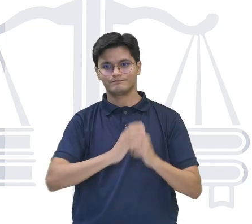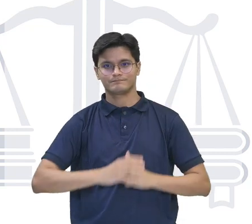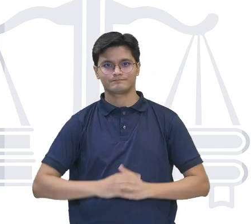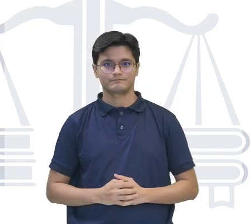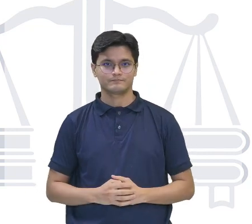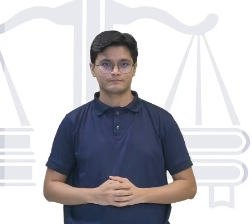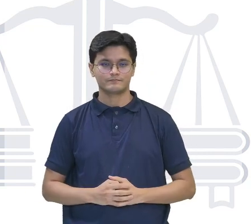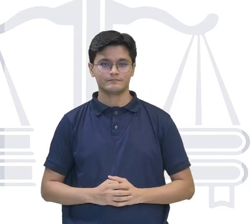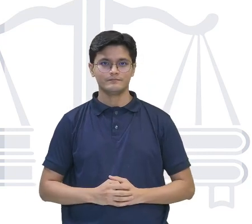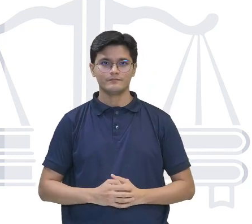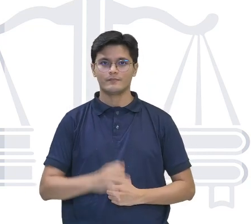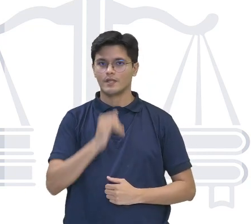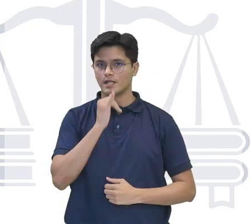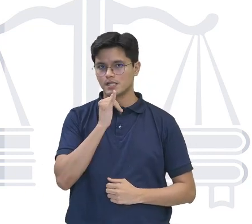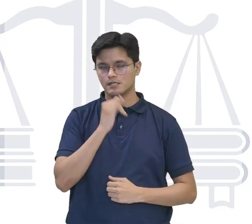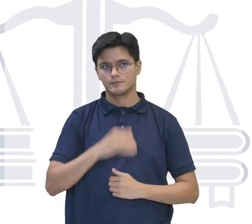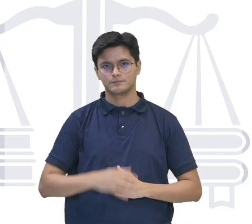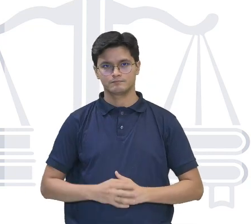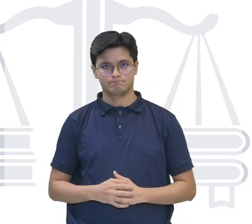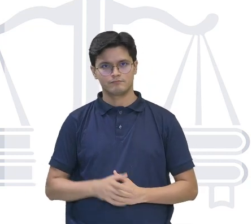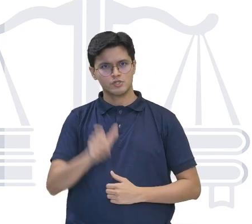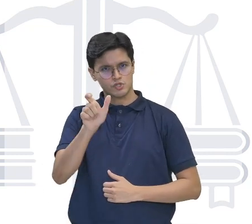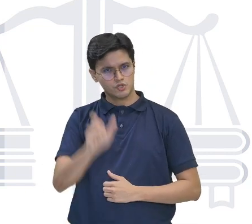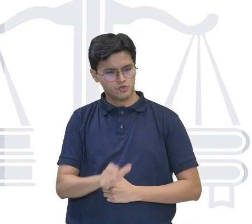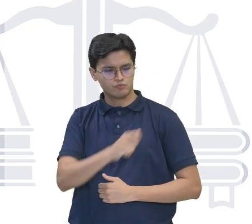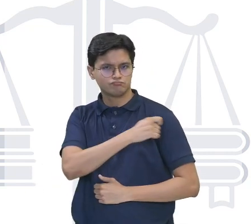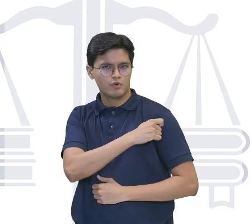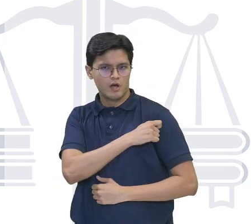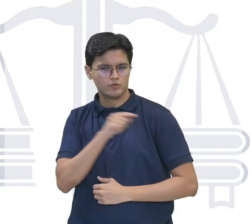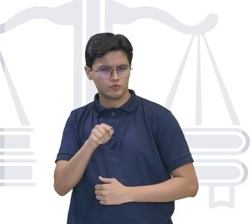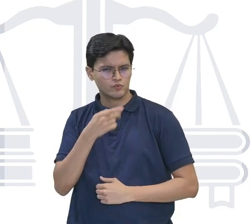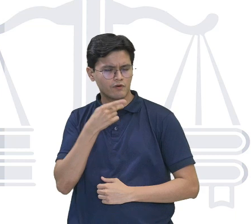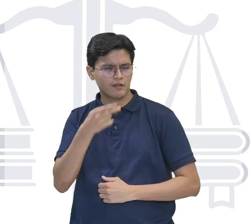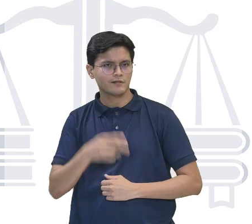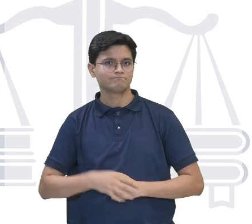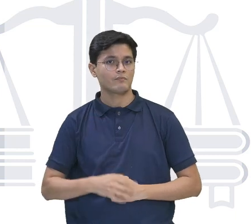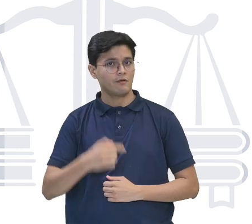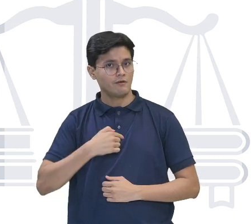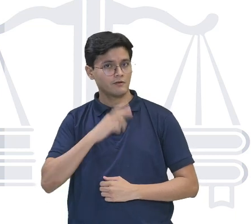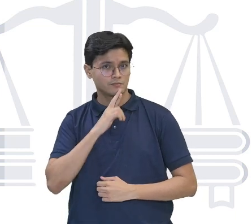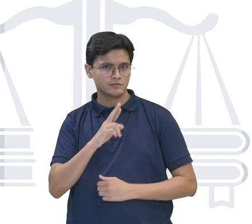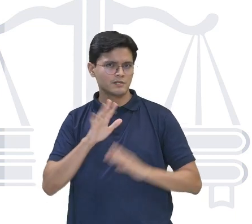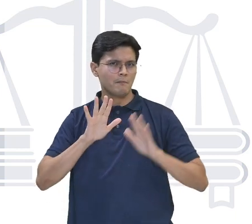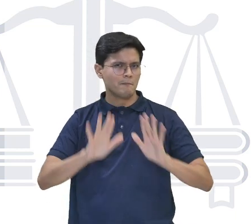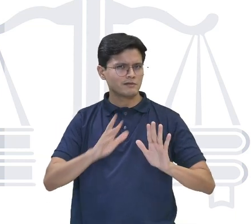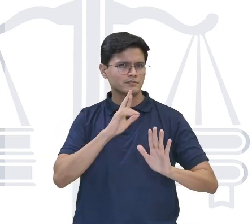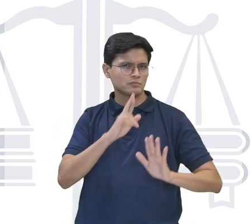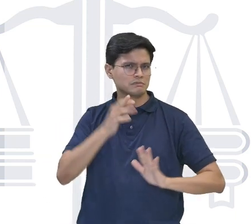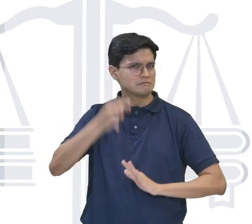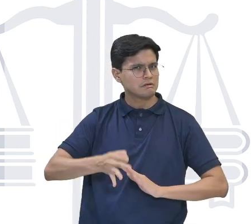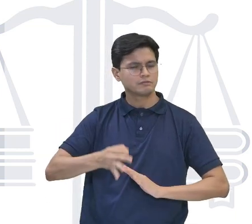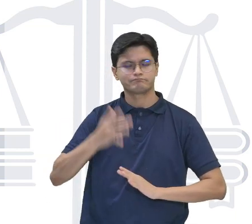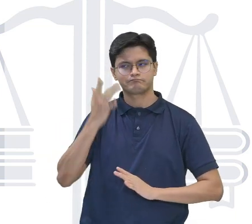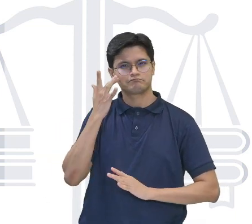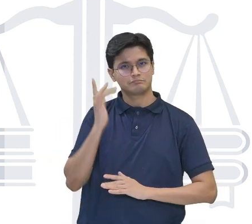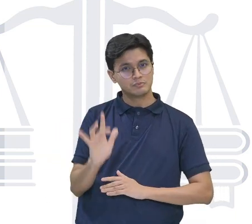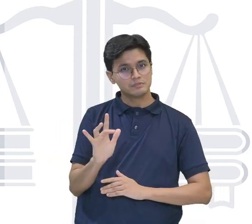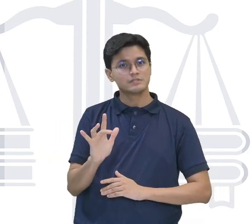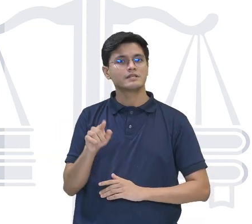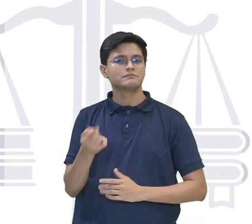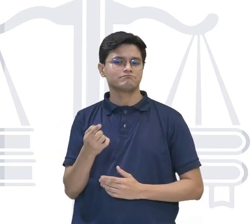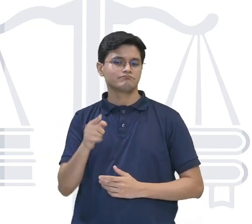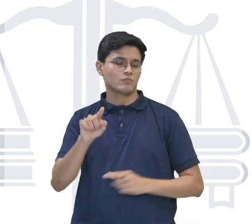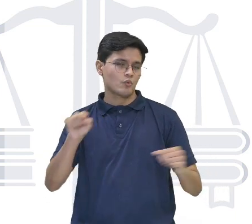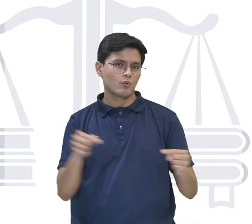eu não sei se está certo, a gente está falando da tarefa. Porque a gente tem ali uma experiência de aprendizagem,